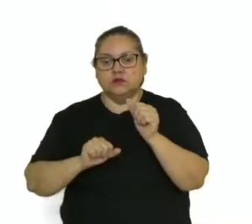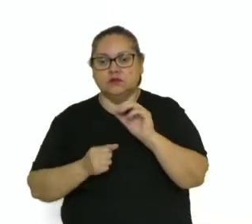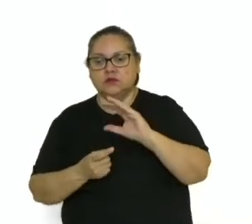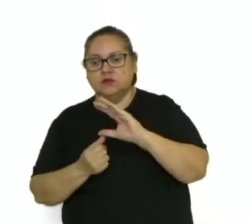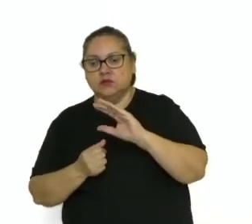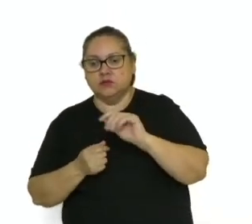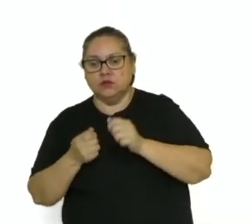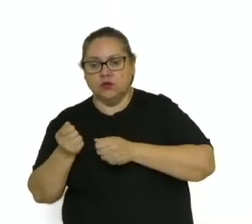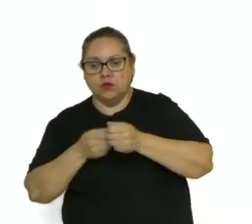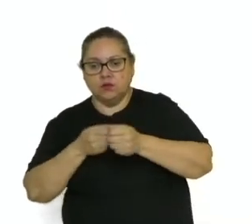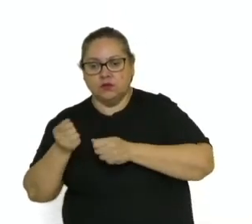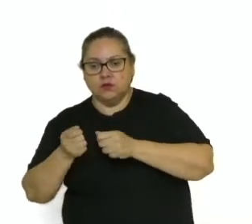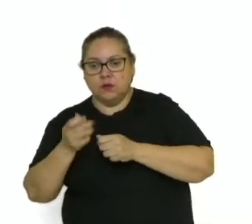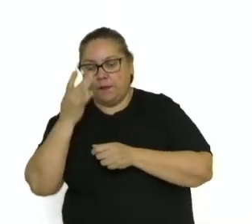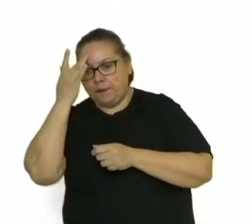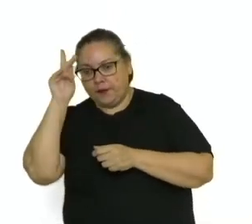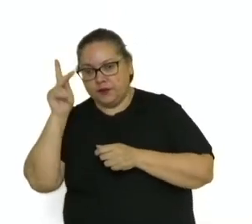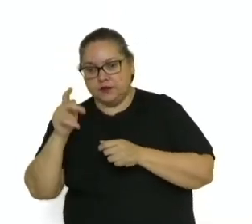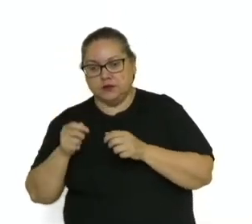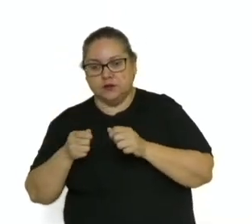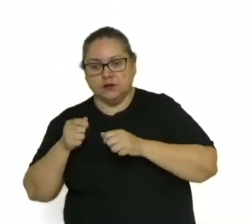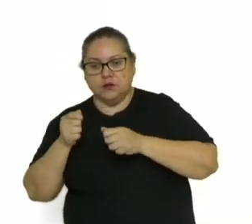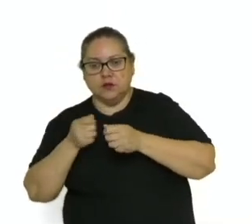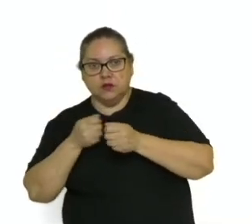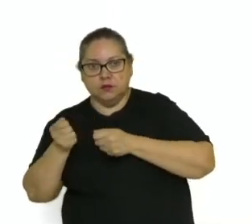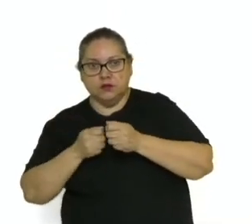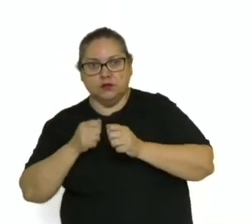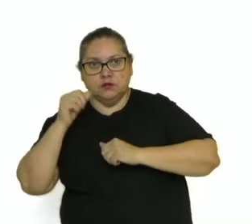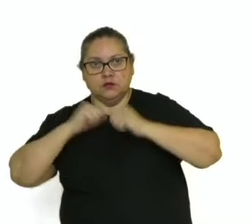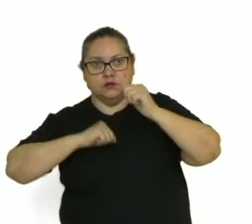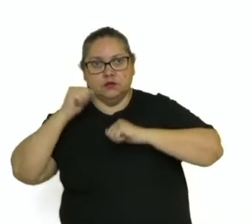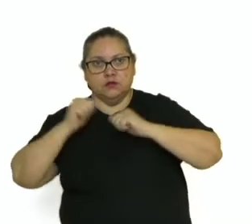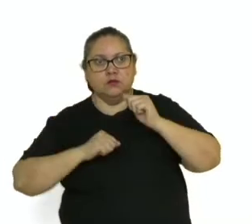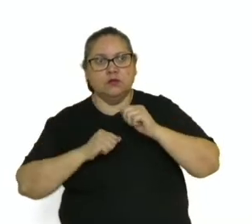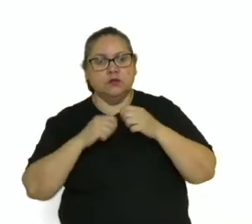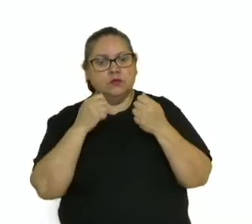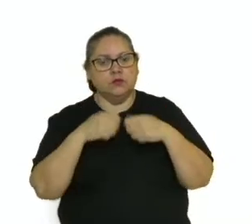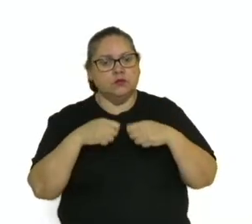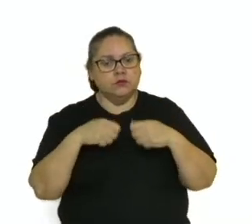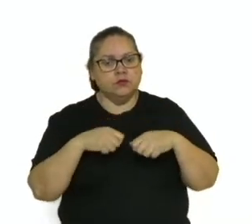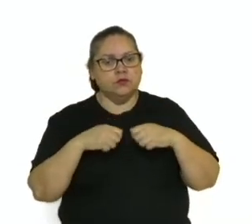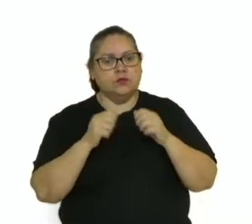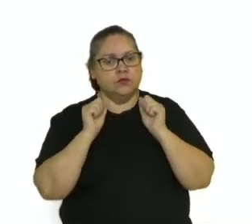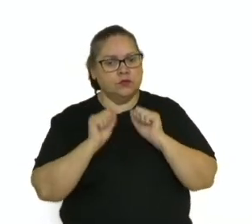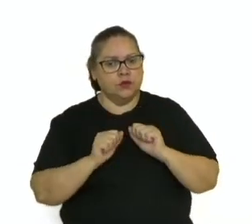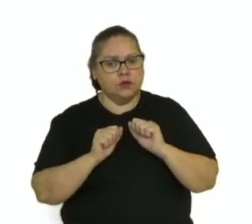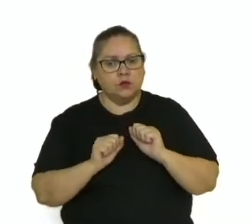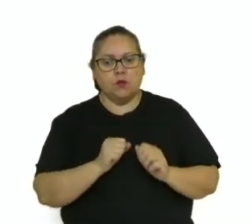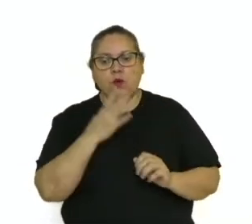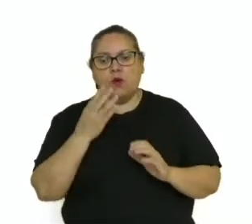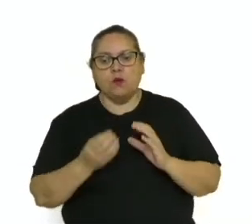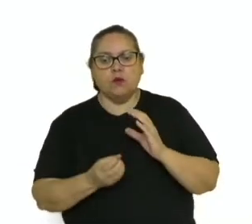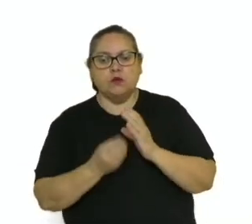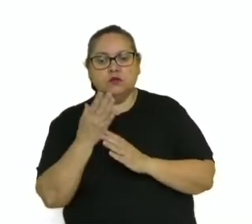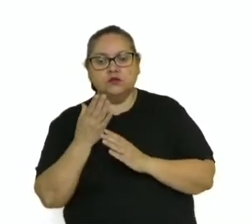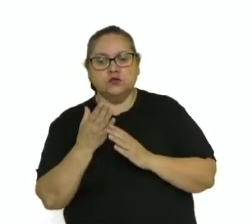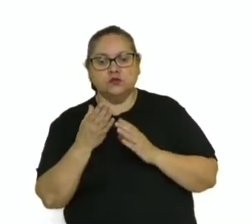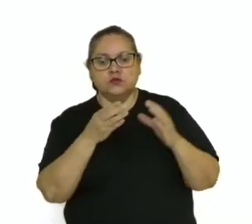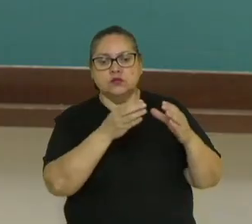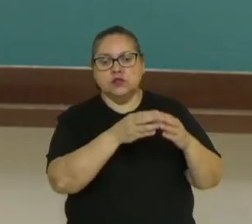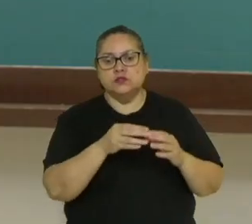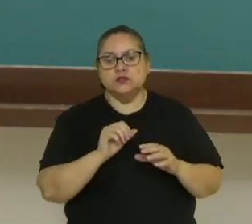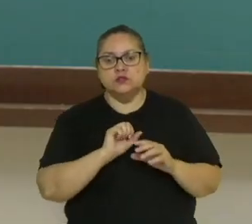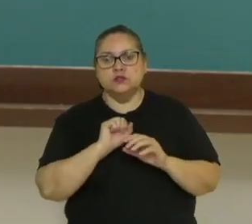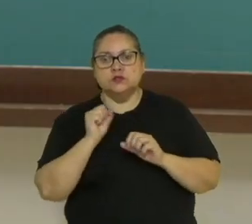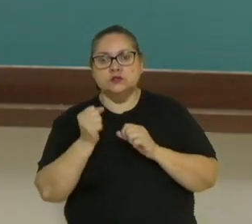capitalismo comercial para o capitalismo industrial? Tais fatores permitiram a ascensão de qual classe social? Agora é com